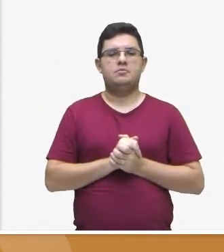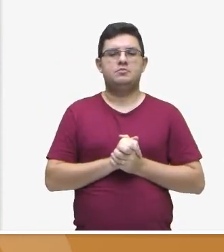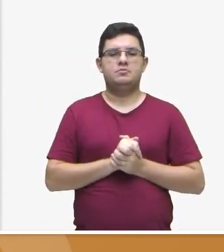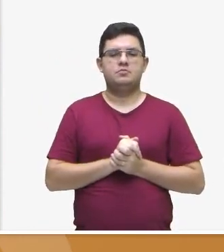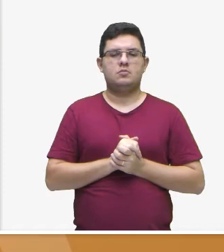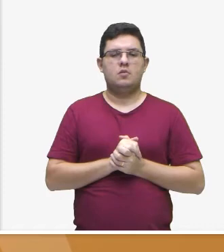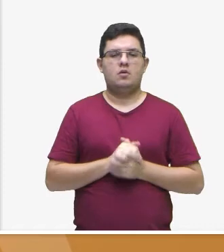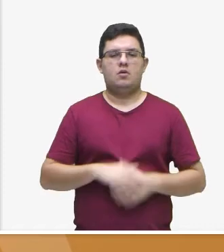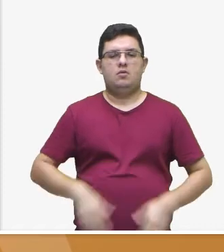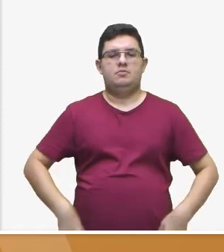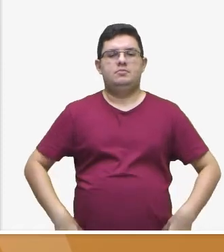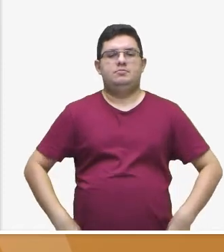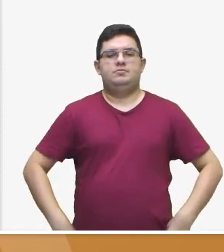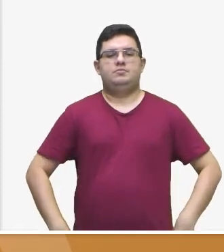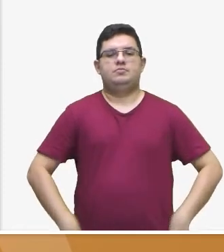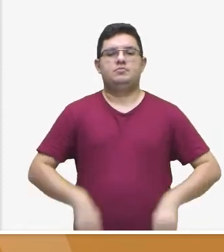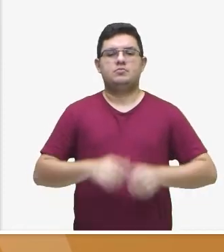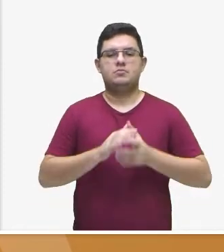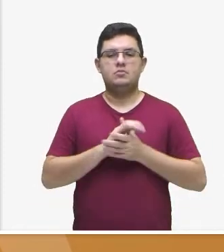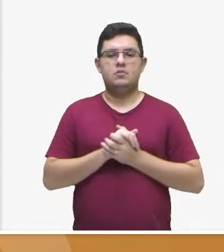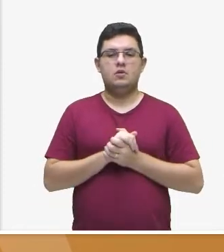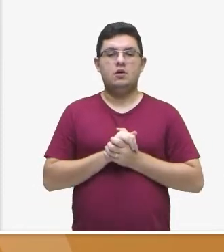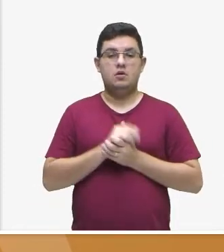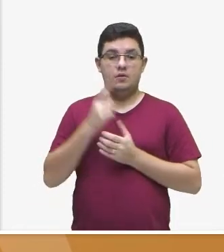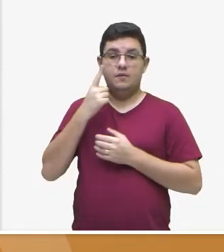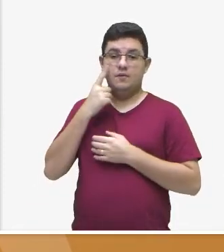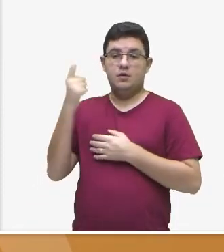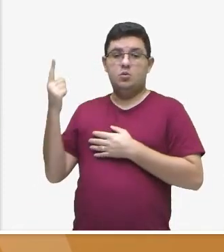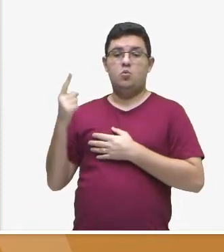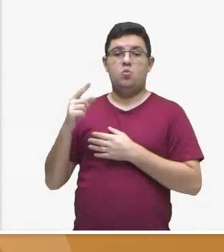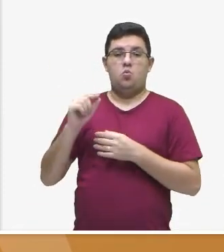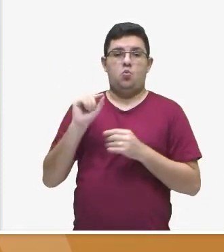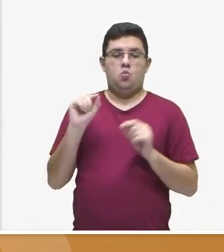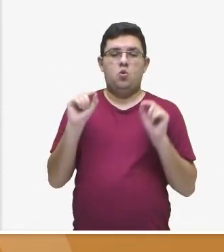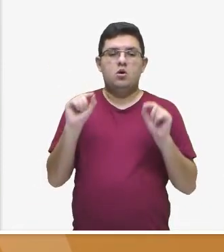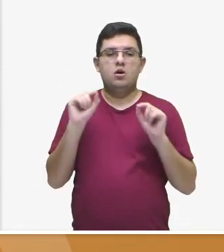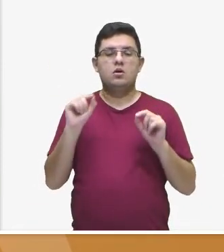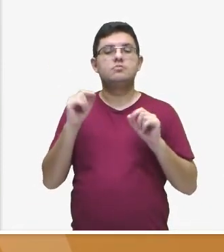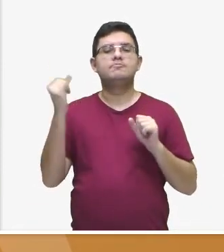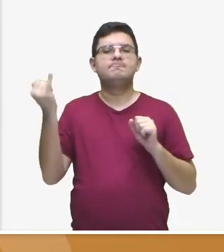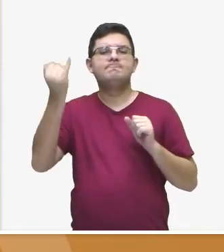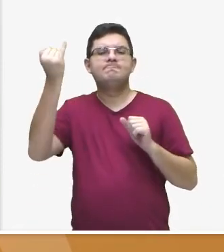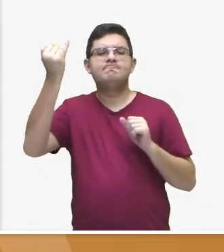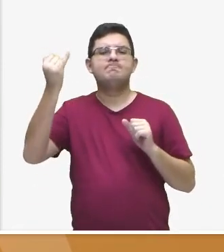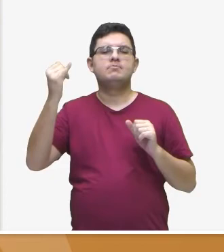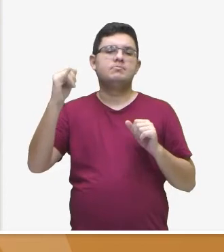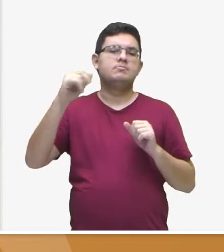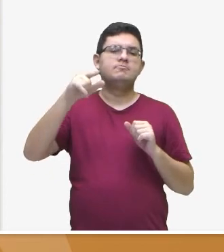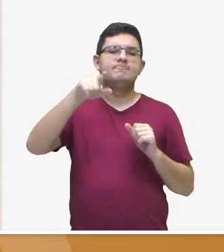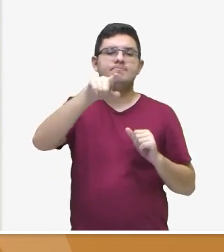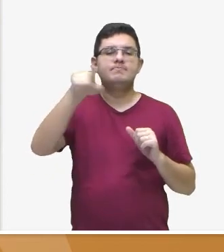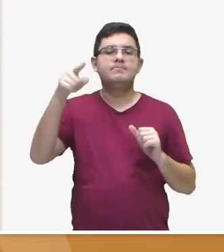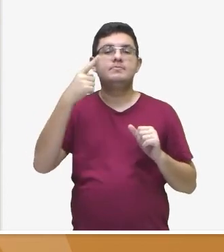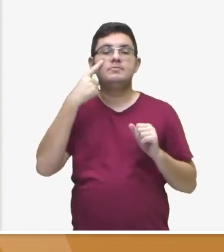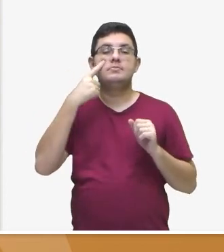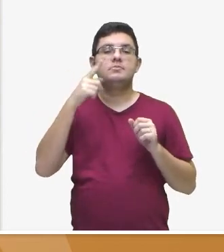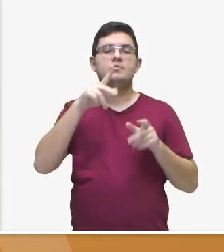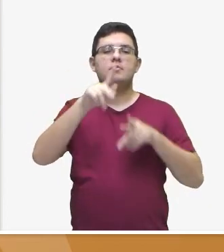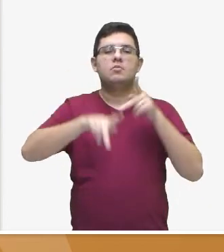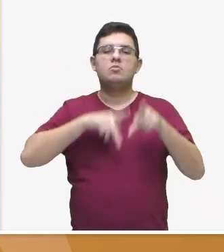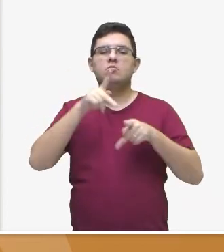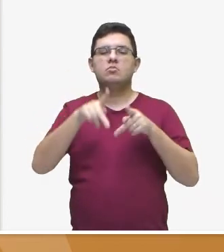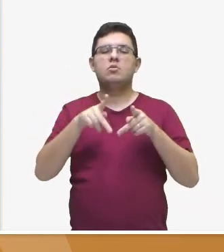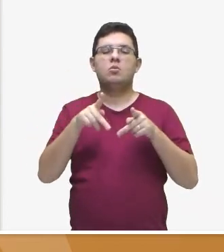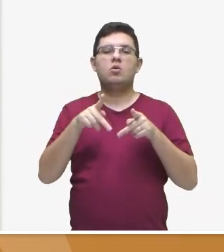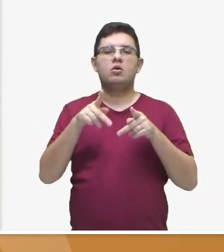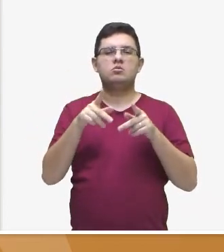nossos indígenas. Então, veja, é importante que a população indígena, a